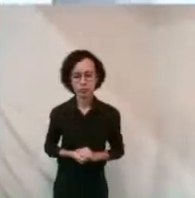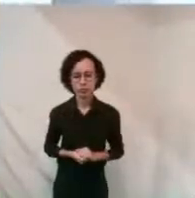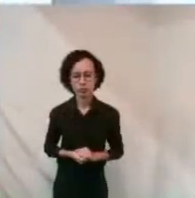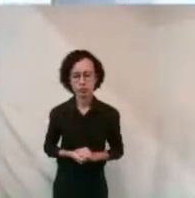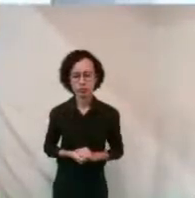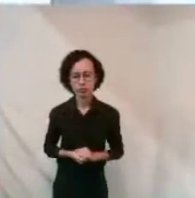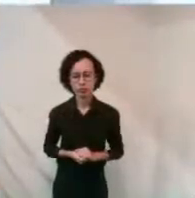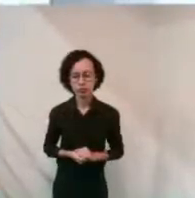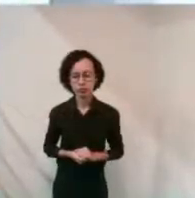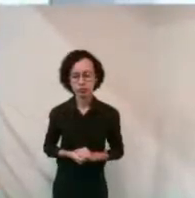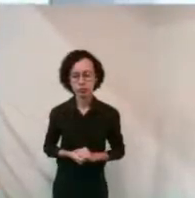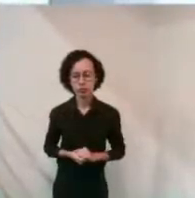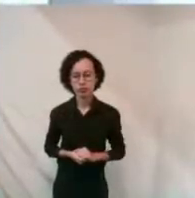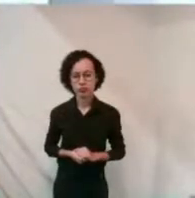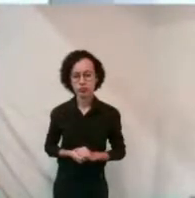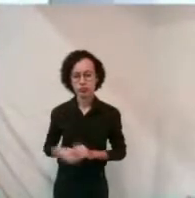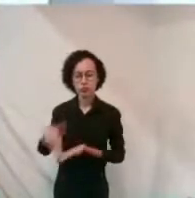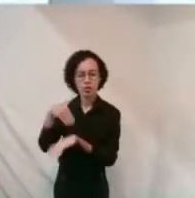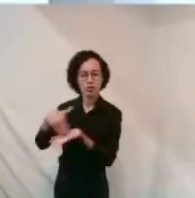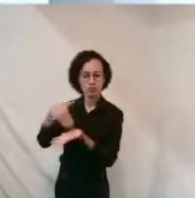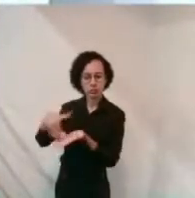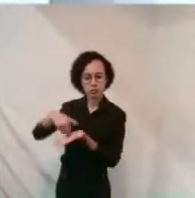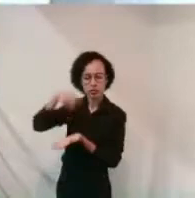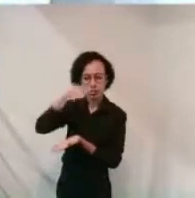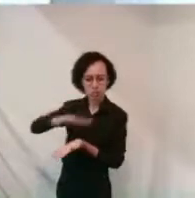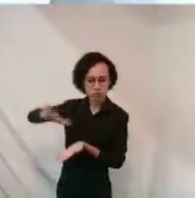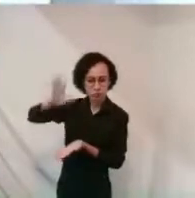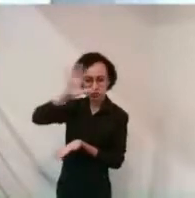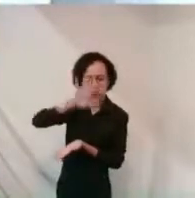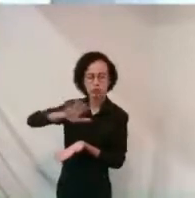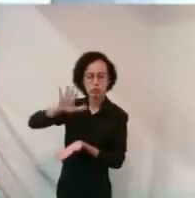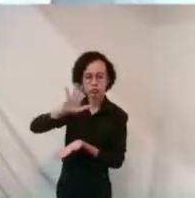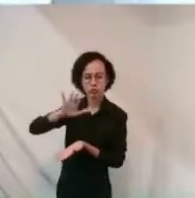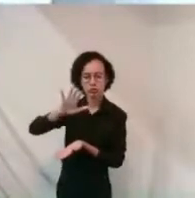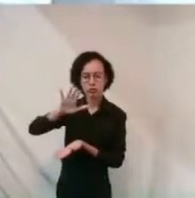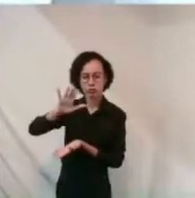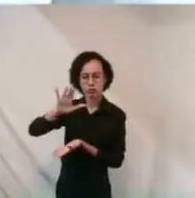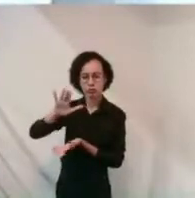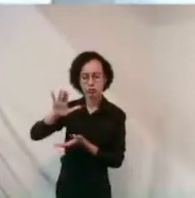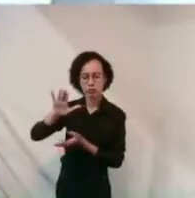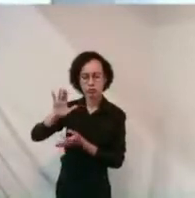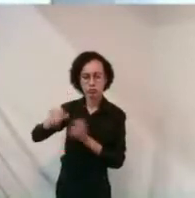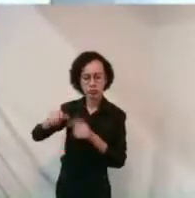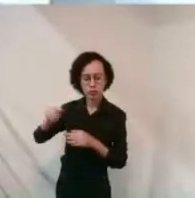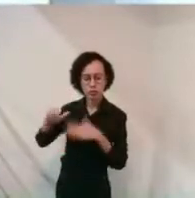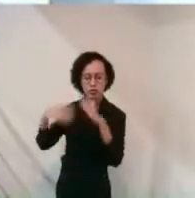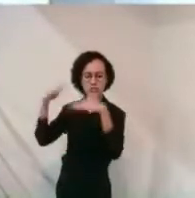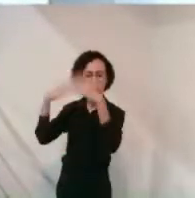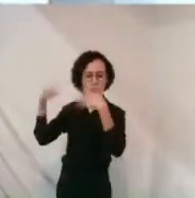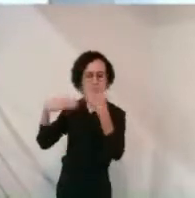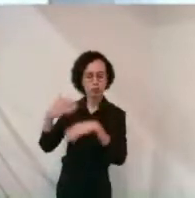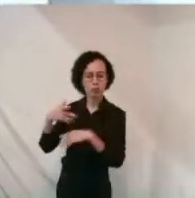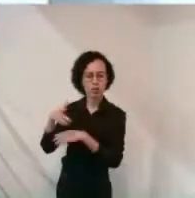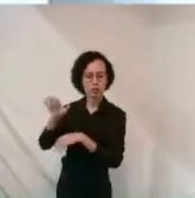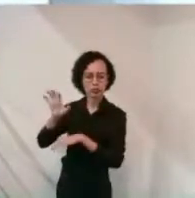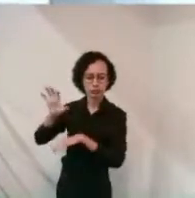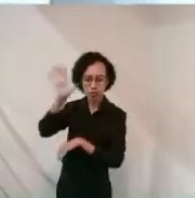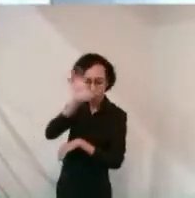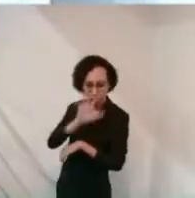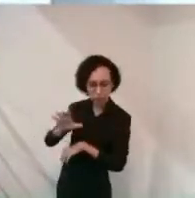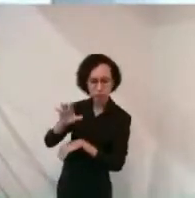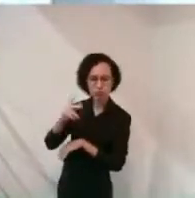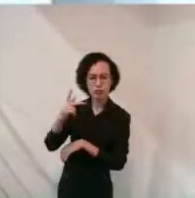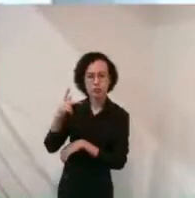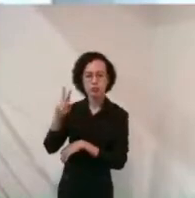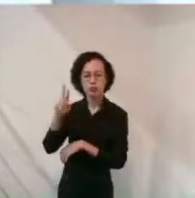o excelentíssimo senhor Secretário Nacional de Saneamento do Ministério de Desenvolvimento Regional, Pedro Maranhão;